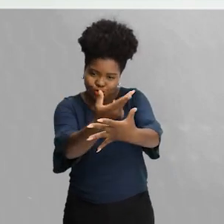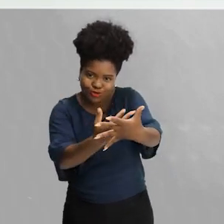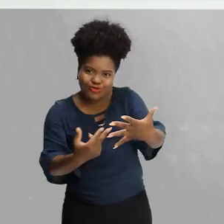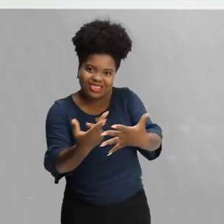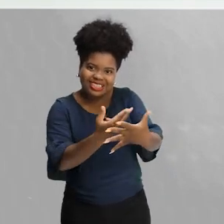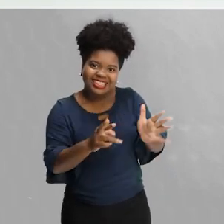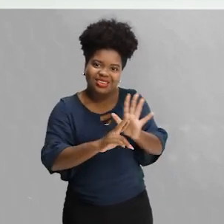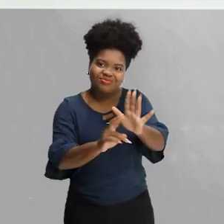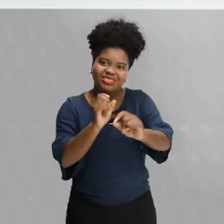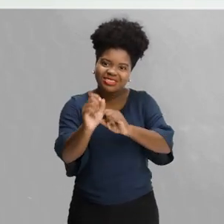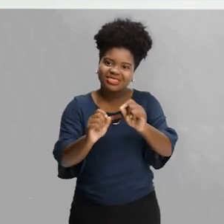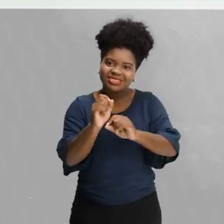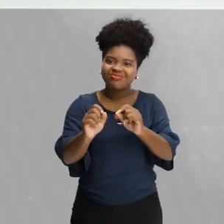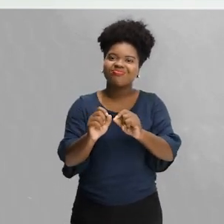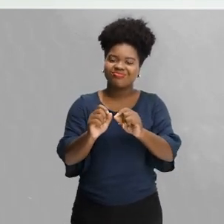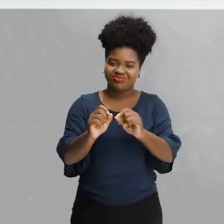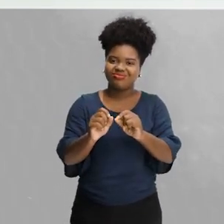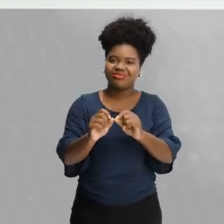para a gente aqui, ó,